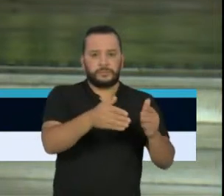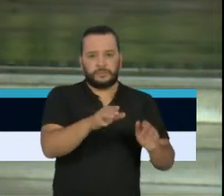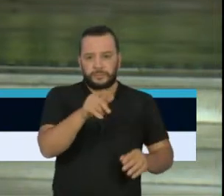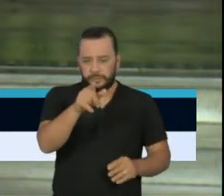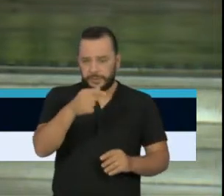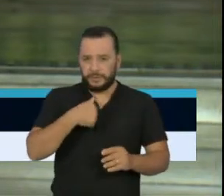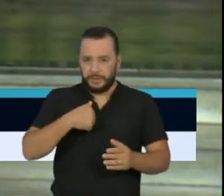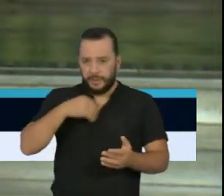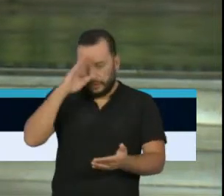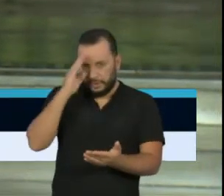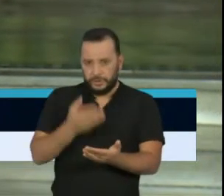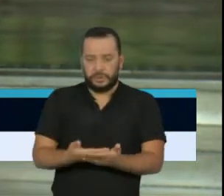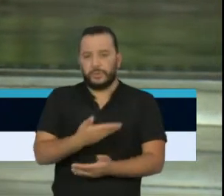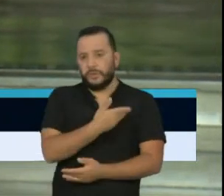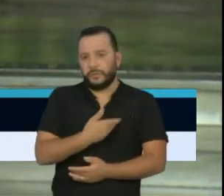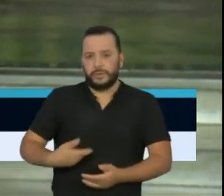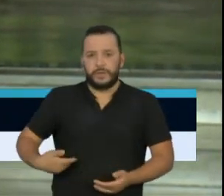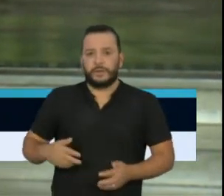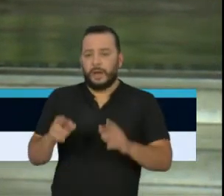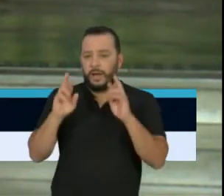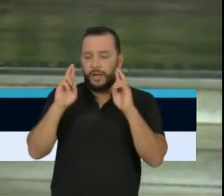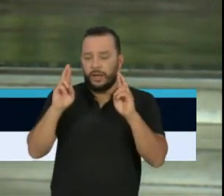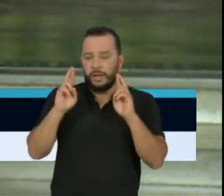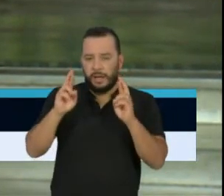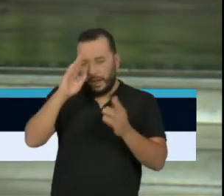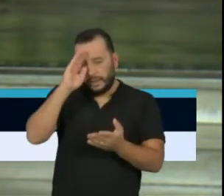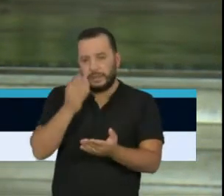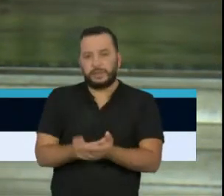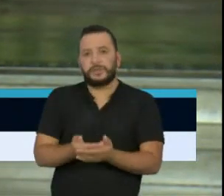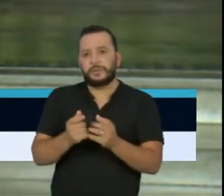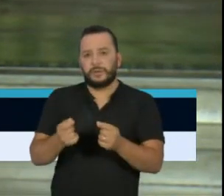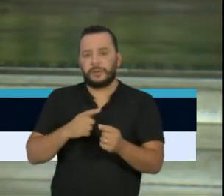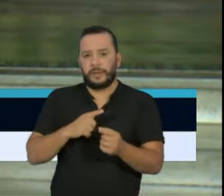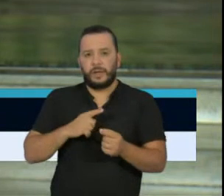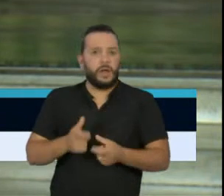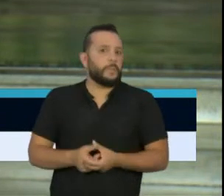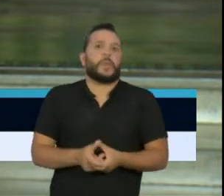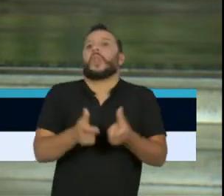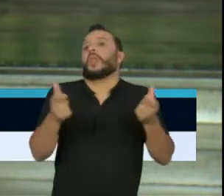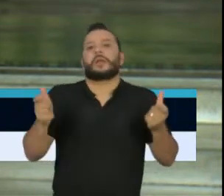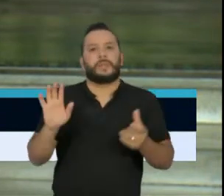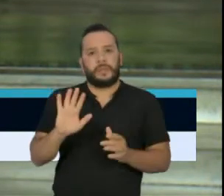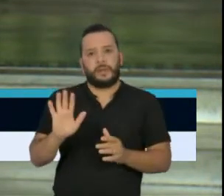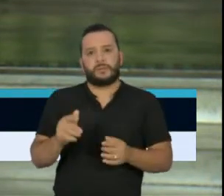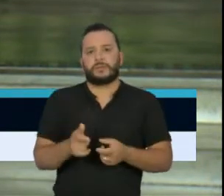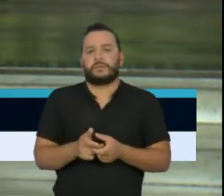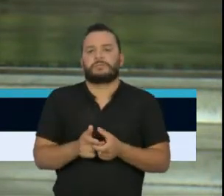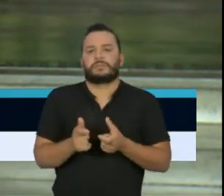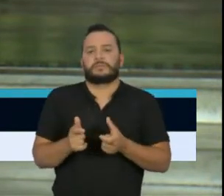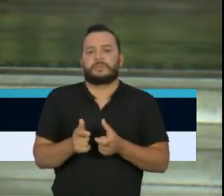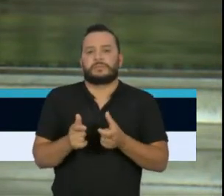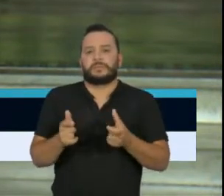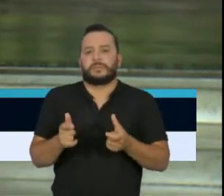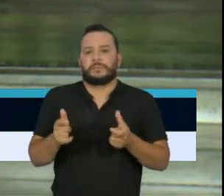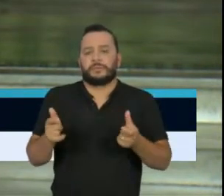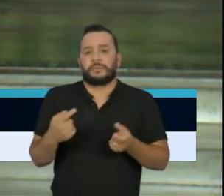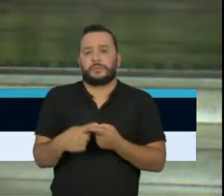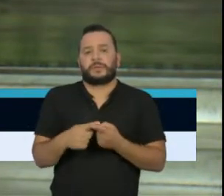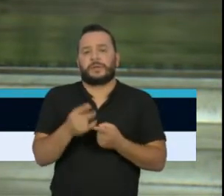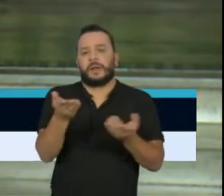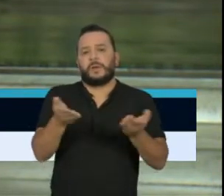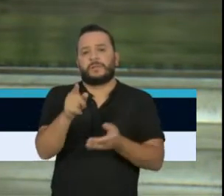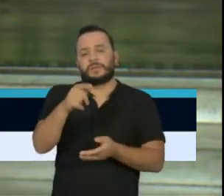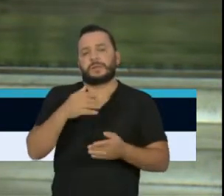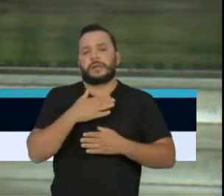que ele obteve até agora, sobre a curva, e se tem dados que sustentem esse discurso mais brando do senhor,